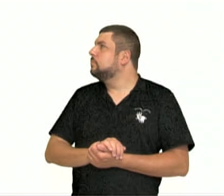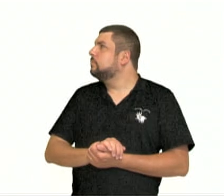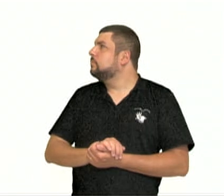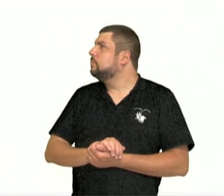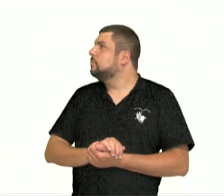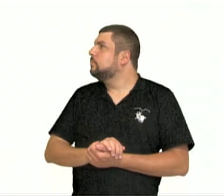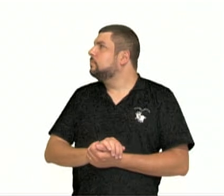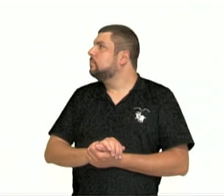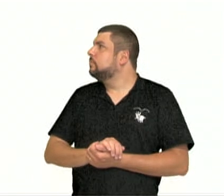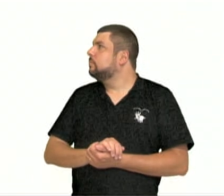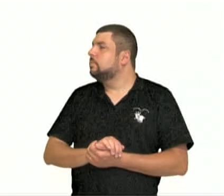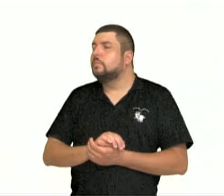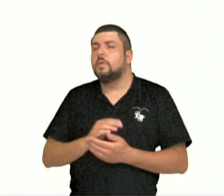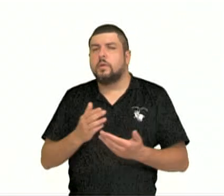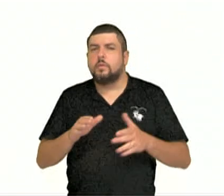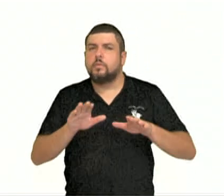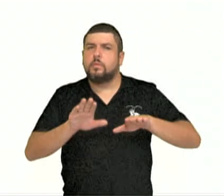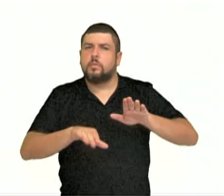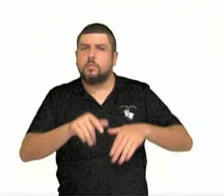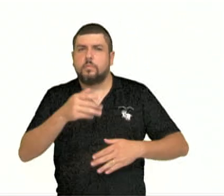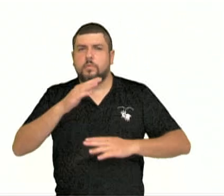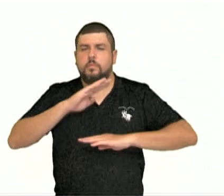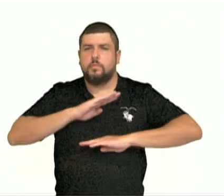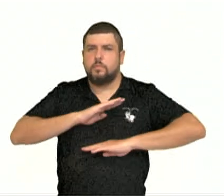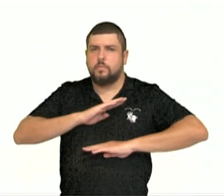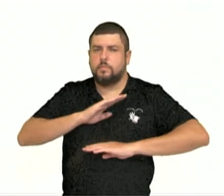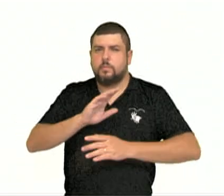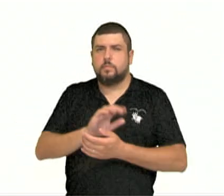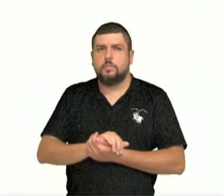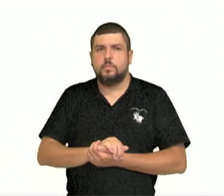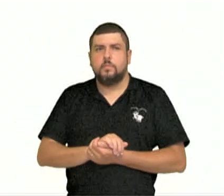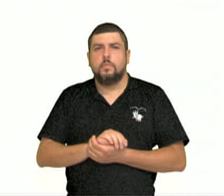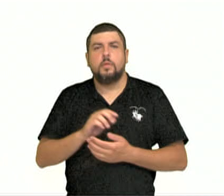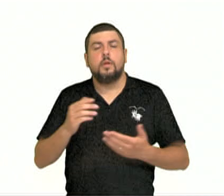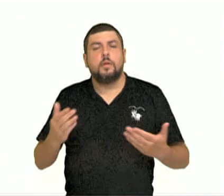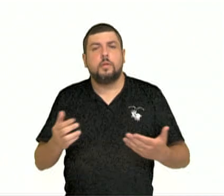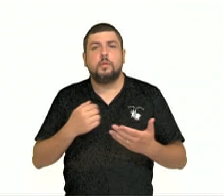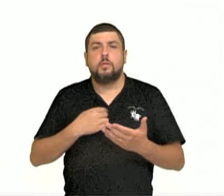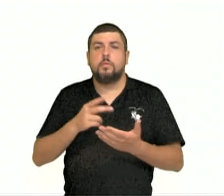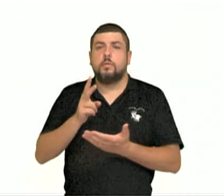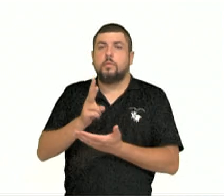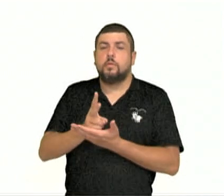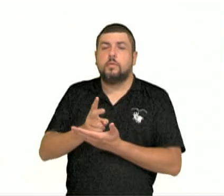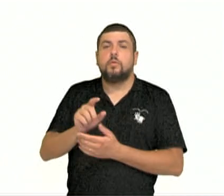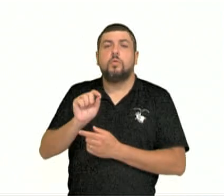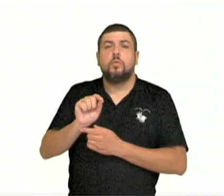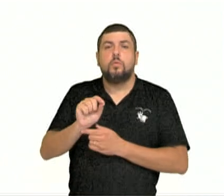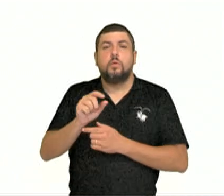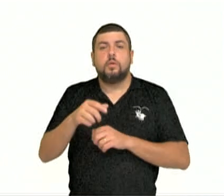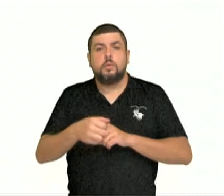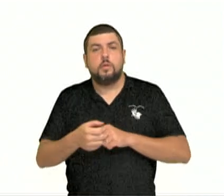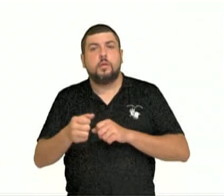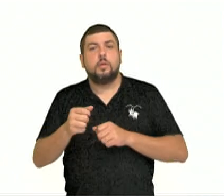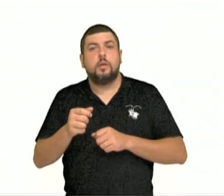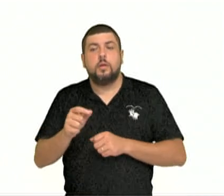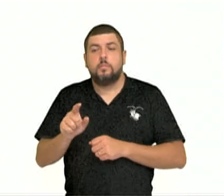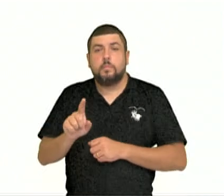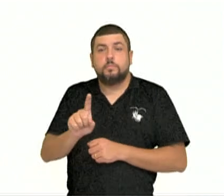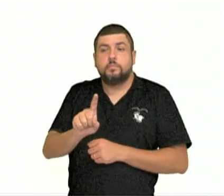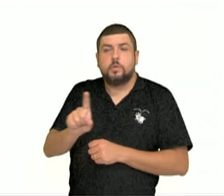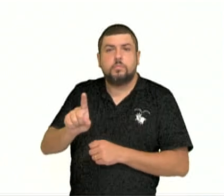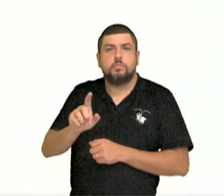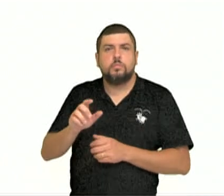rogar, depende aí da situação. Certo? A gente sempre vai ter aí uma negação, tá? Dentro